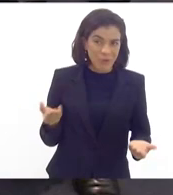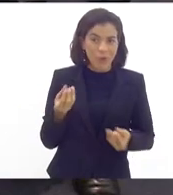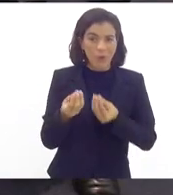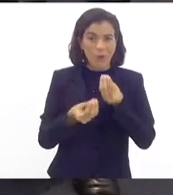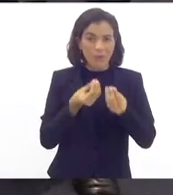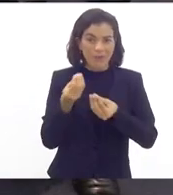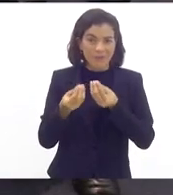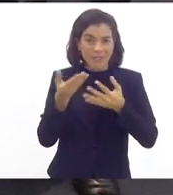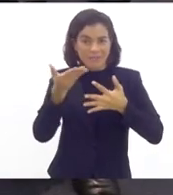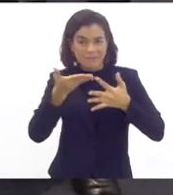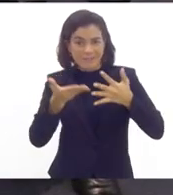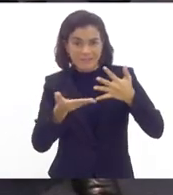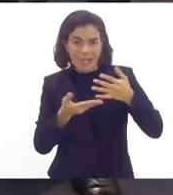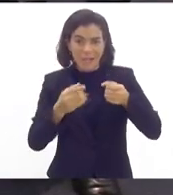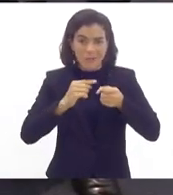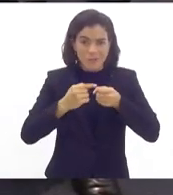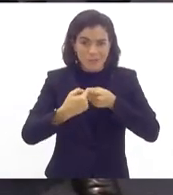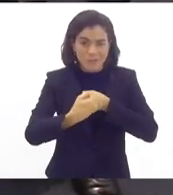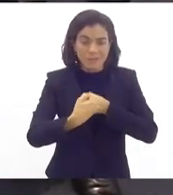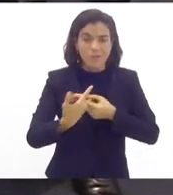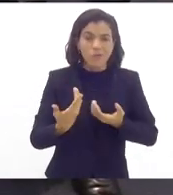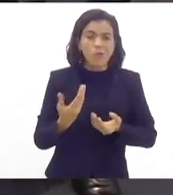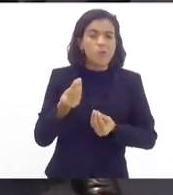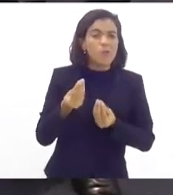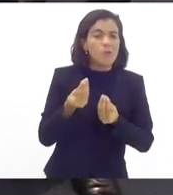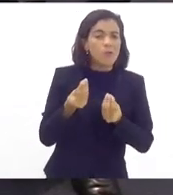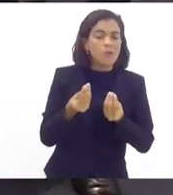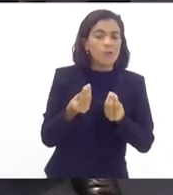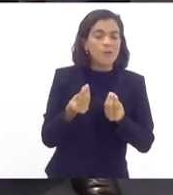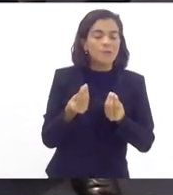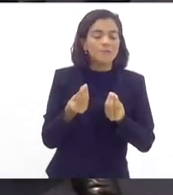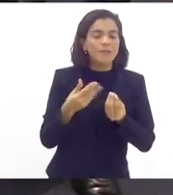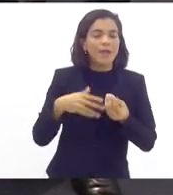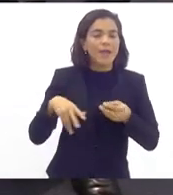municípios, não sei. Questão de